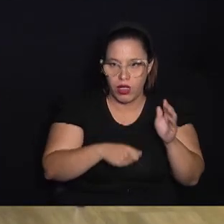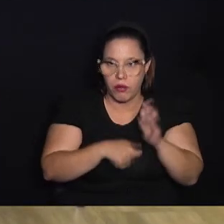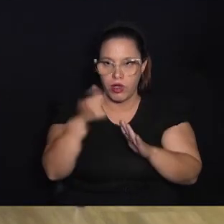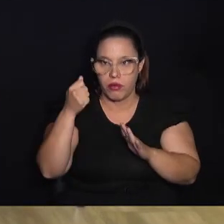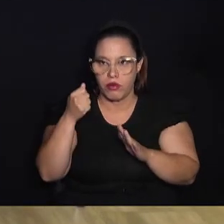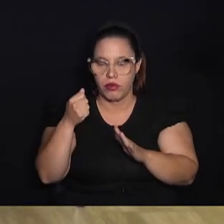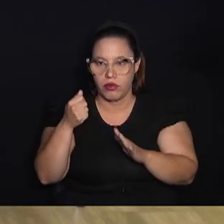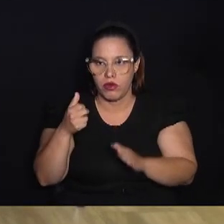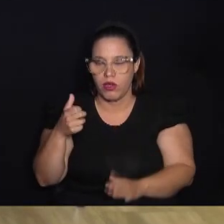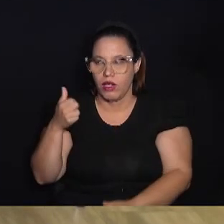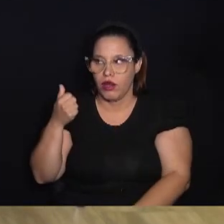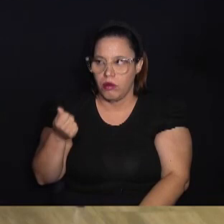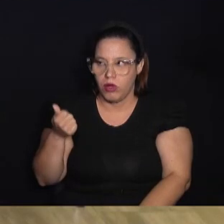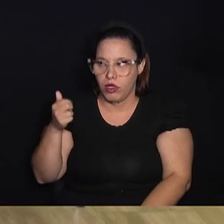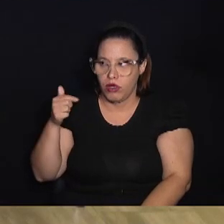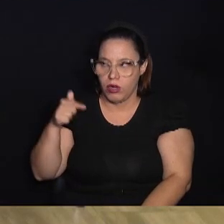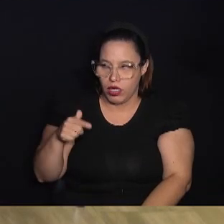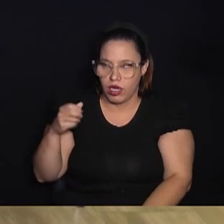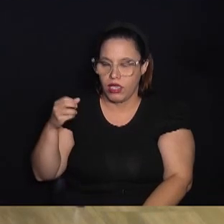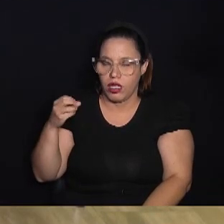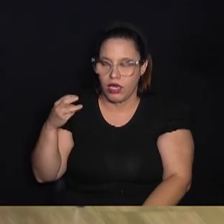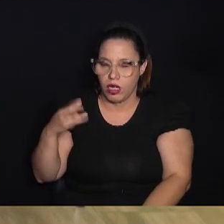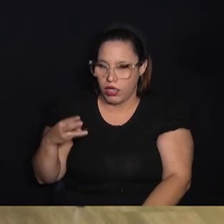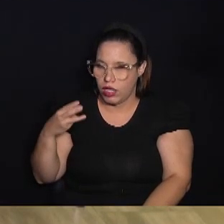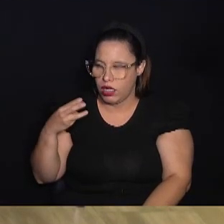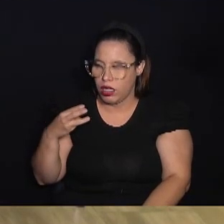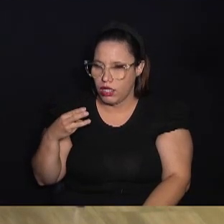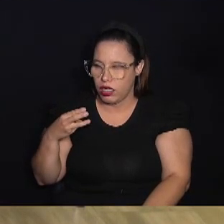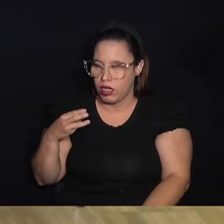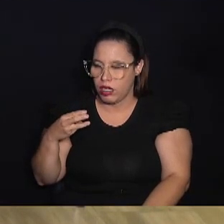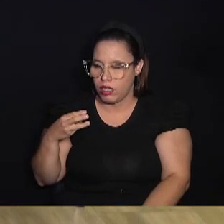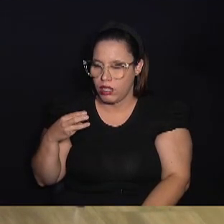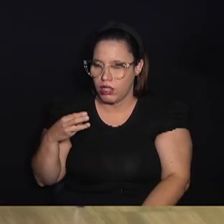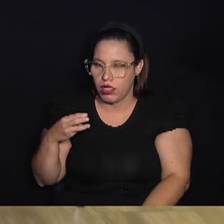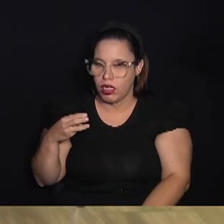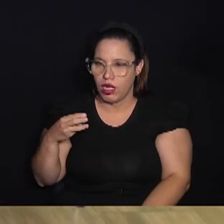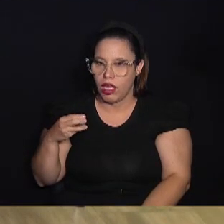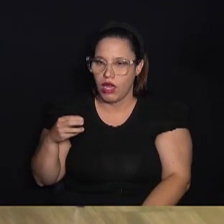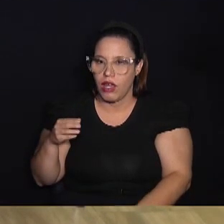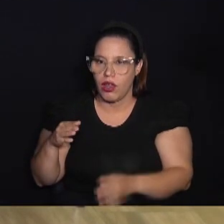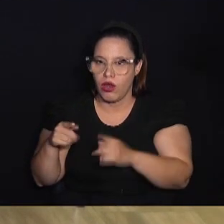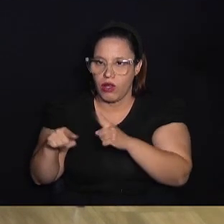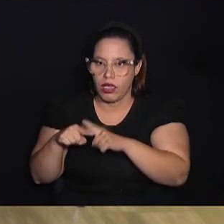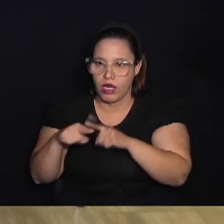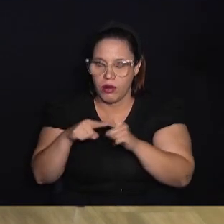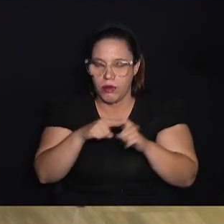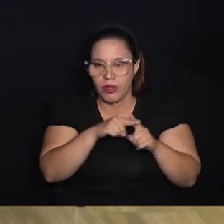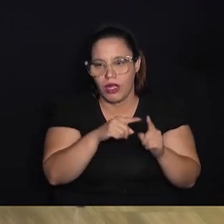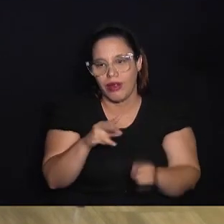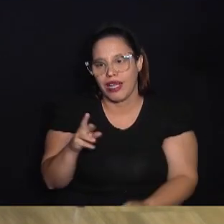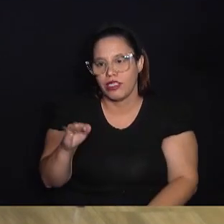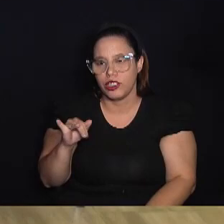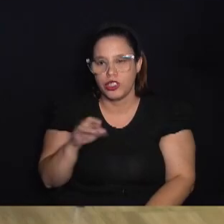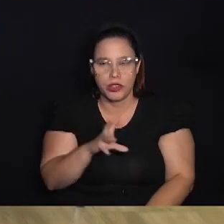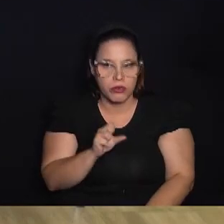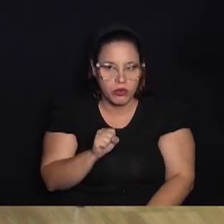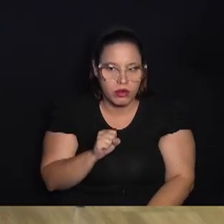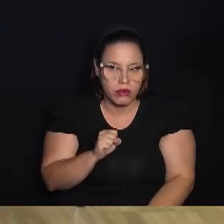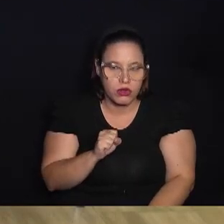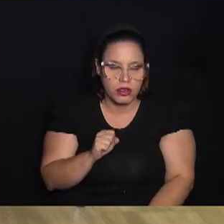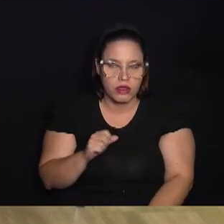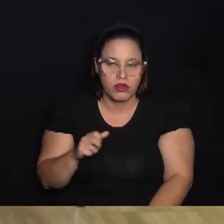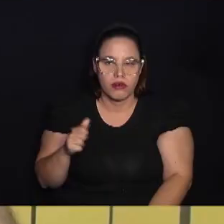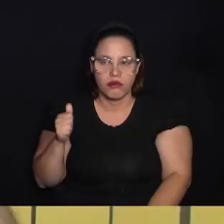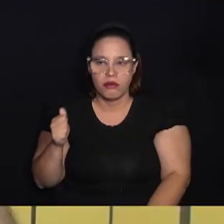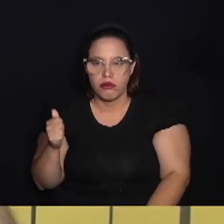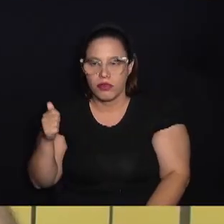de 1753 do Cemitério dos cativos é quase é pouco mais de 20 anos de 1774 que é